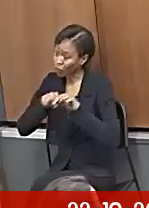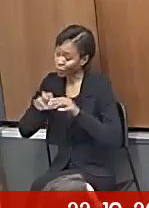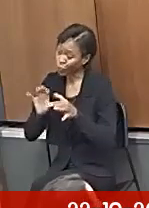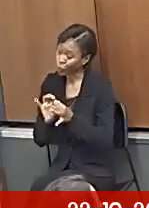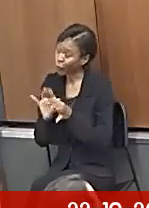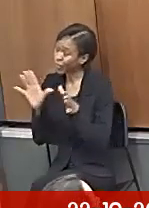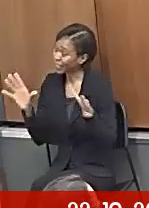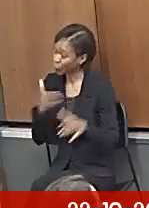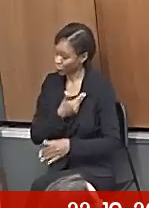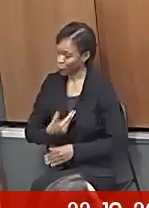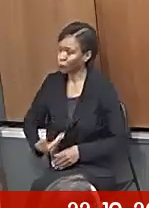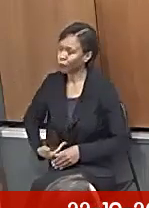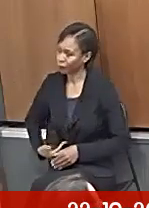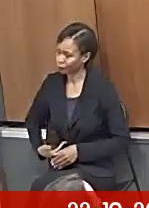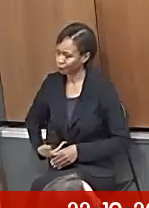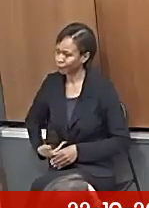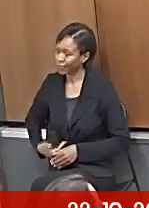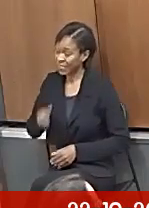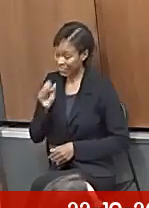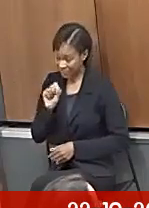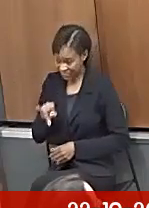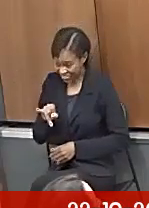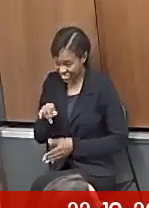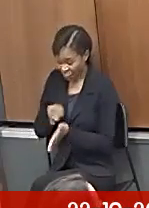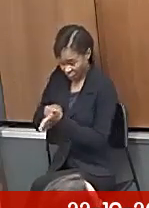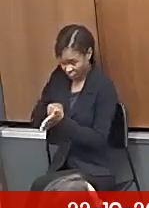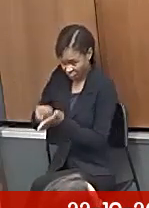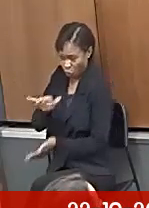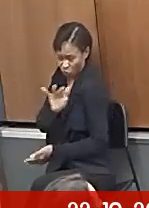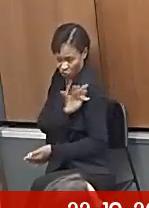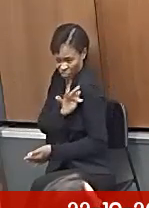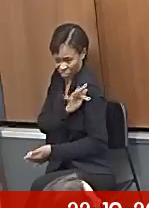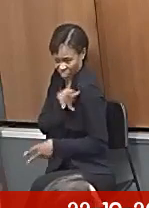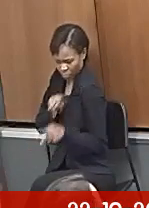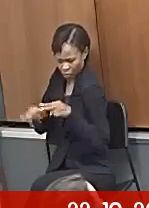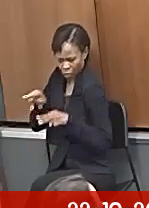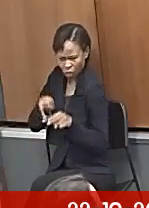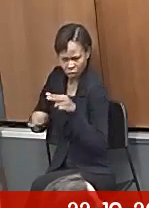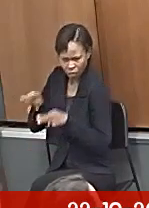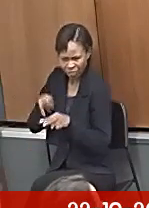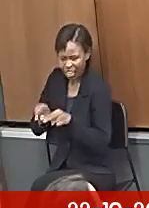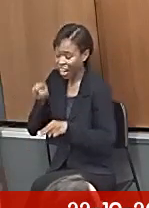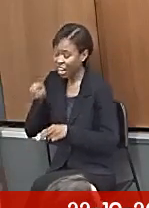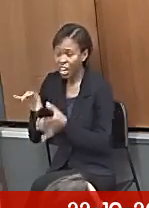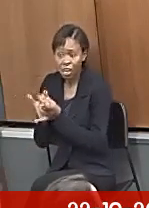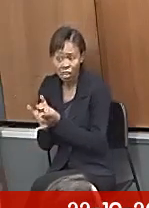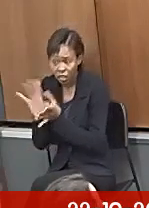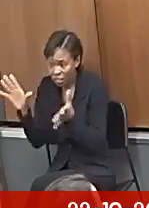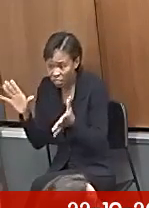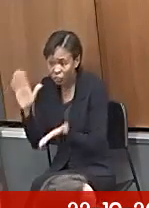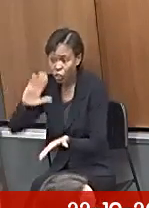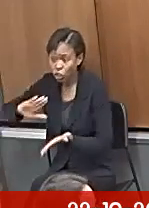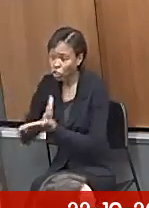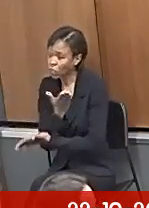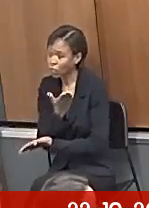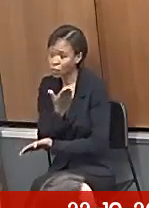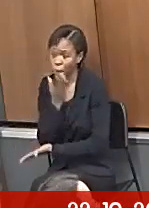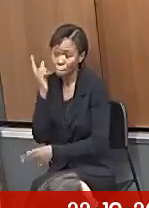E que, se fosse, de fato, fiscalizado o que elas fazem, essa concessão pública ela deveria ser